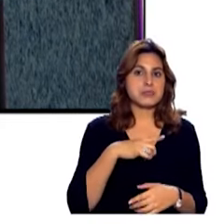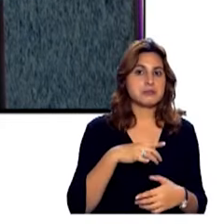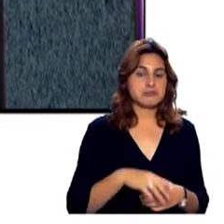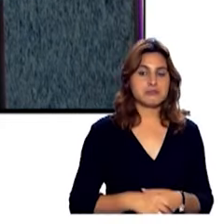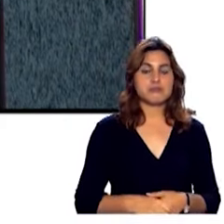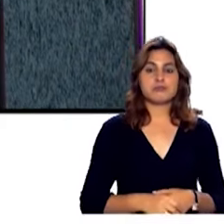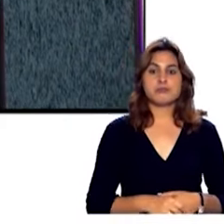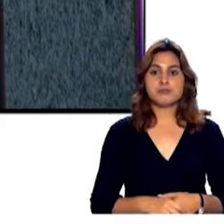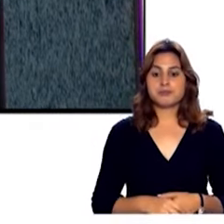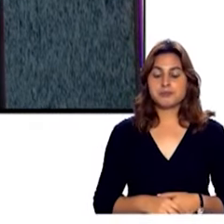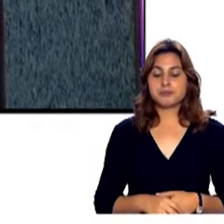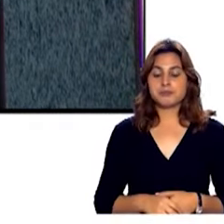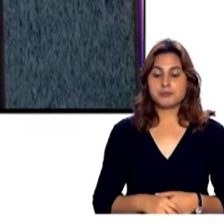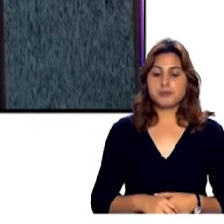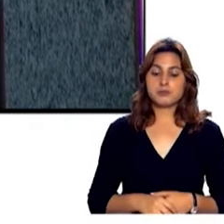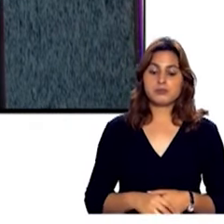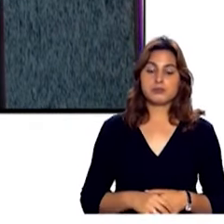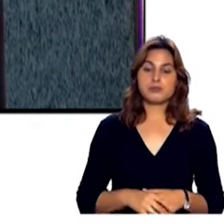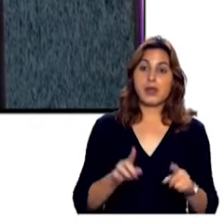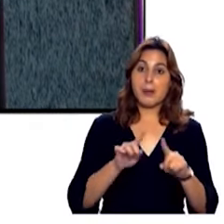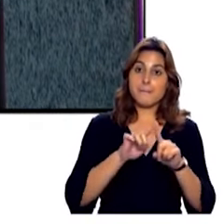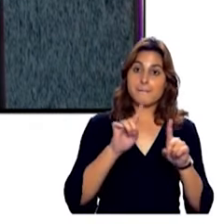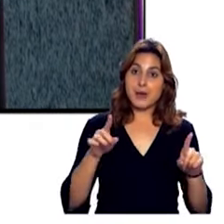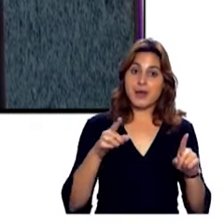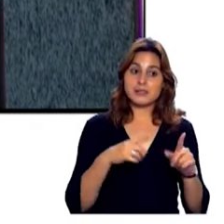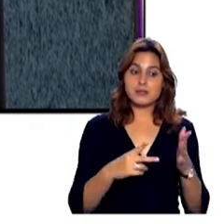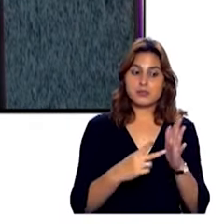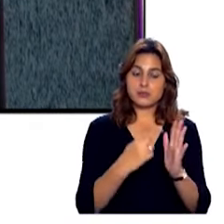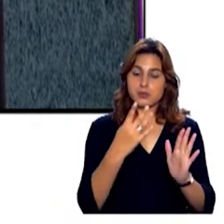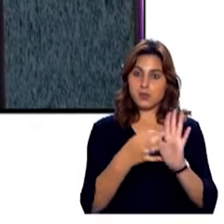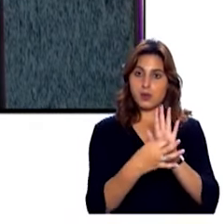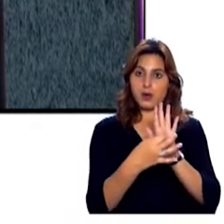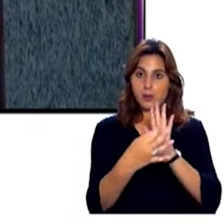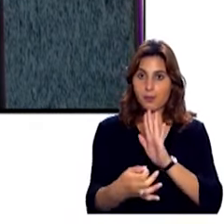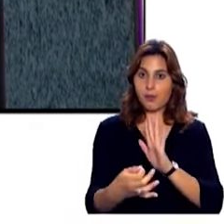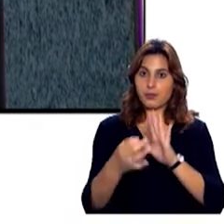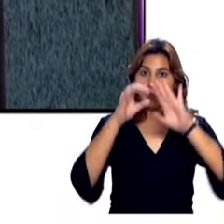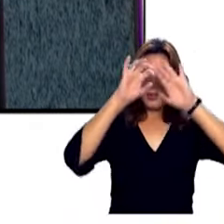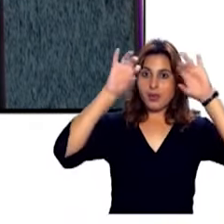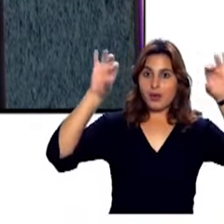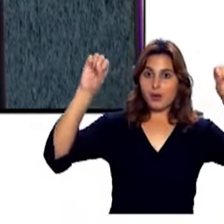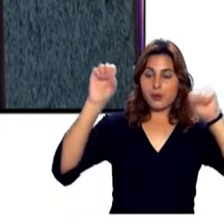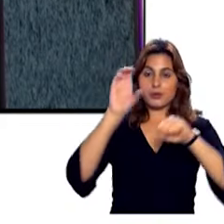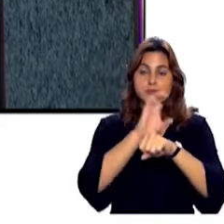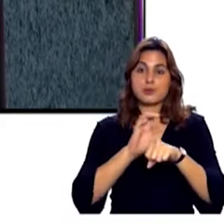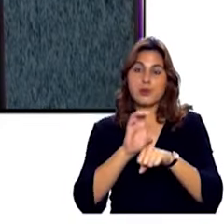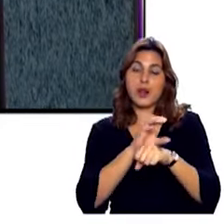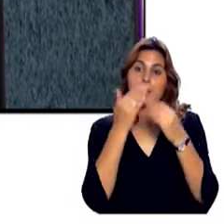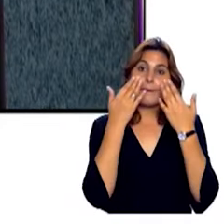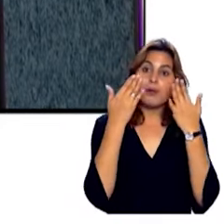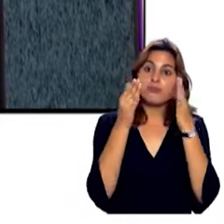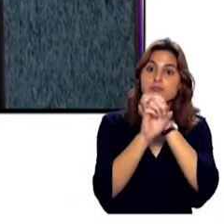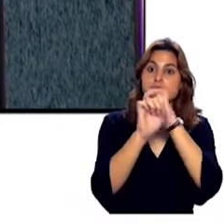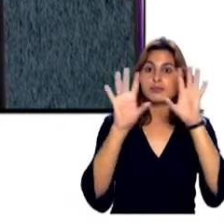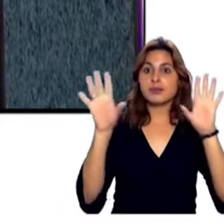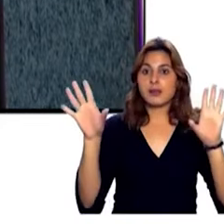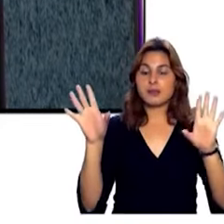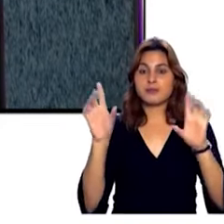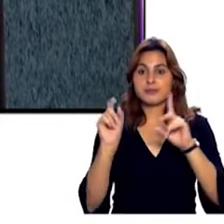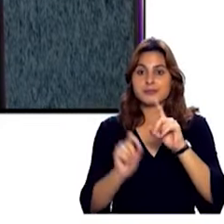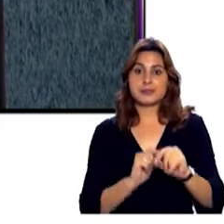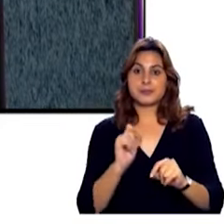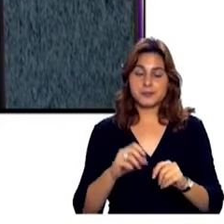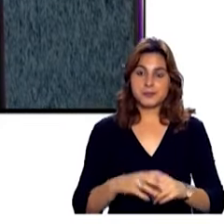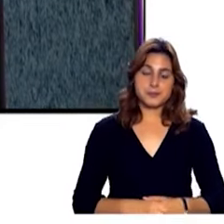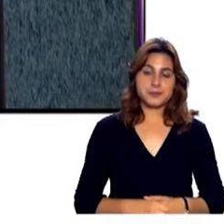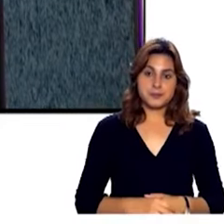eh mas esse segundo argumento da corte constitucional demonstra claramente Olha a